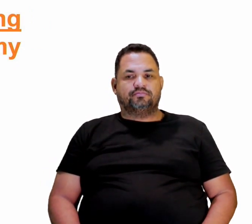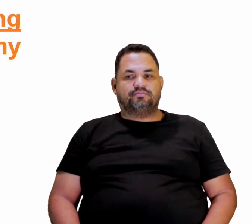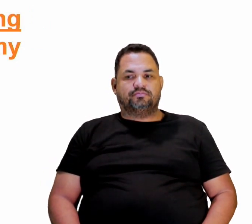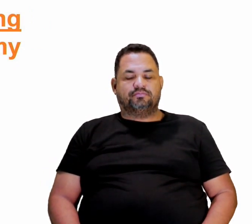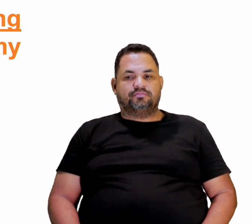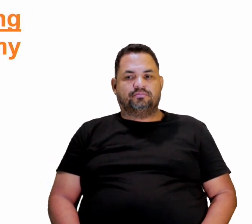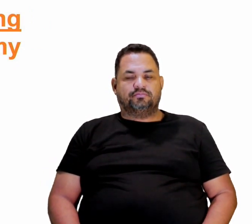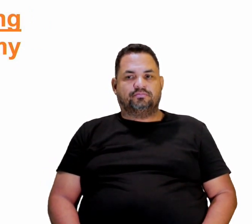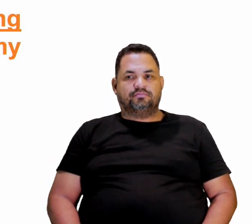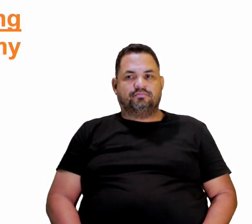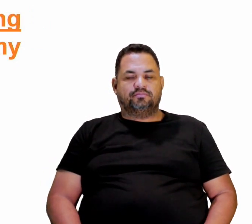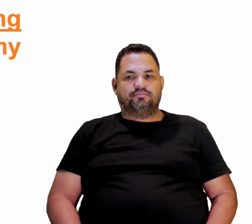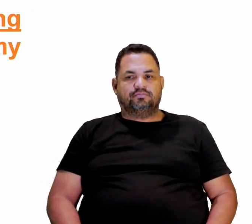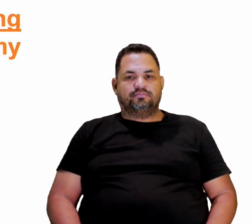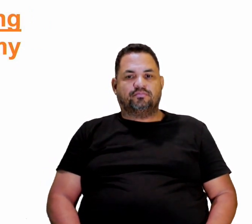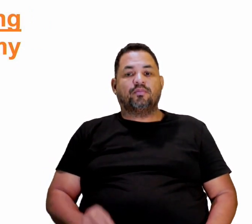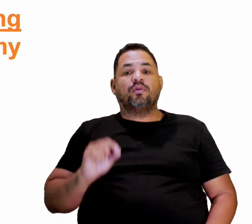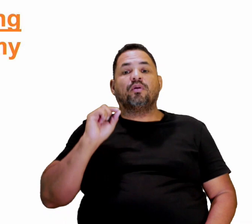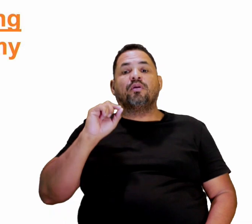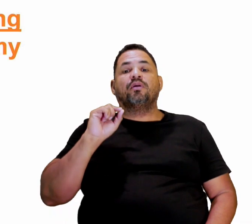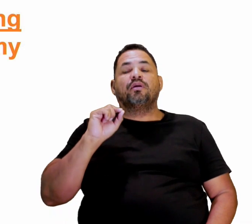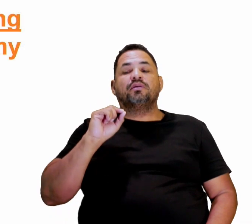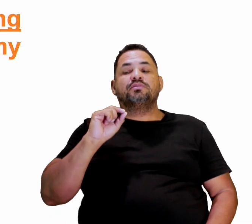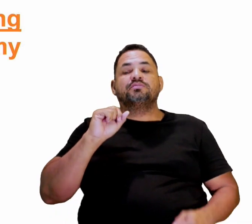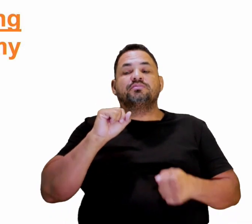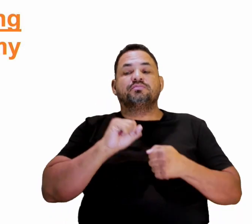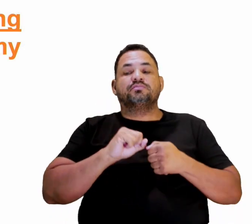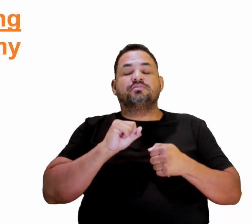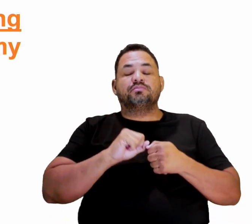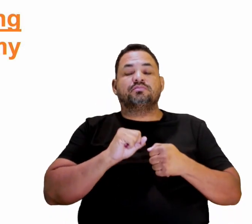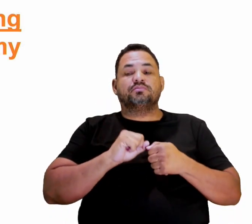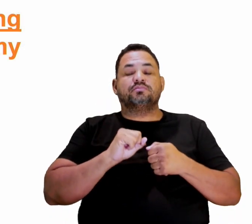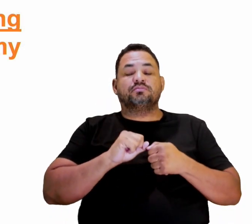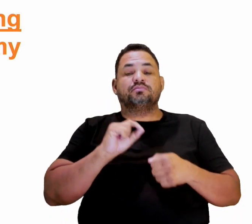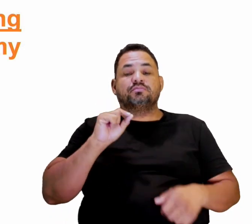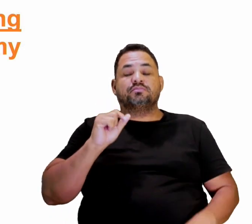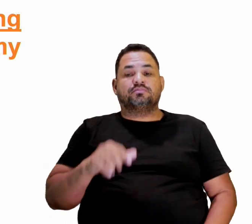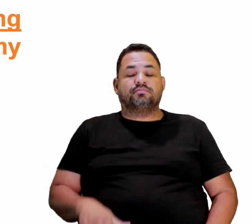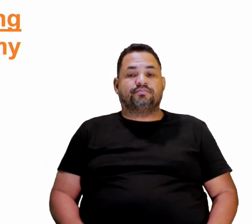a your que você vai fazer